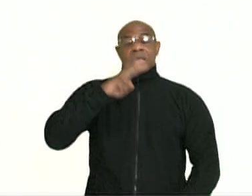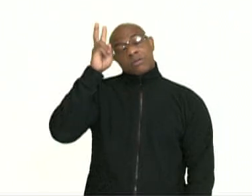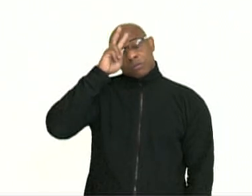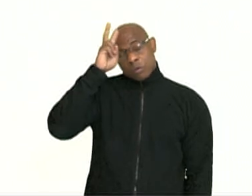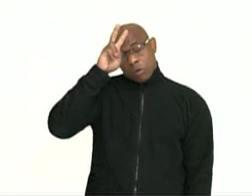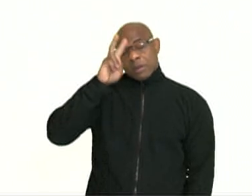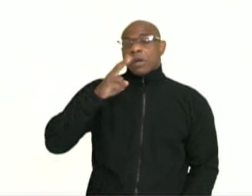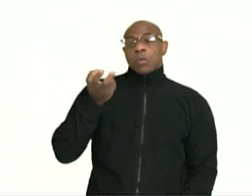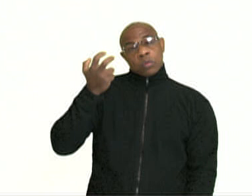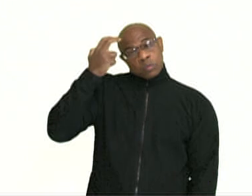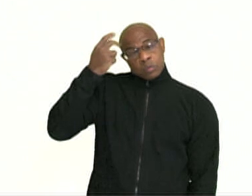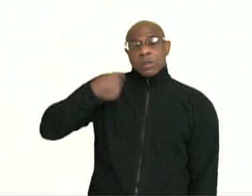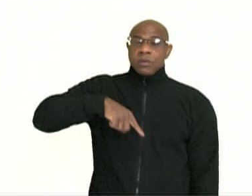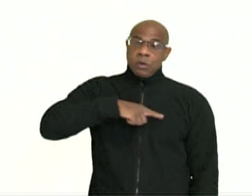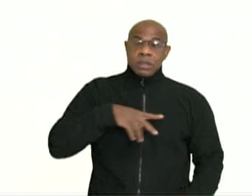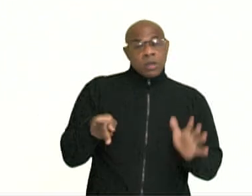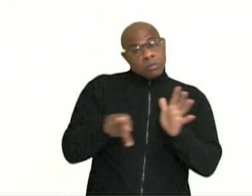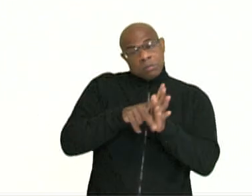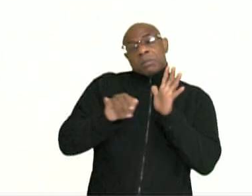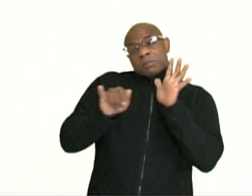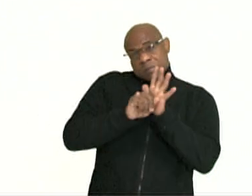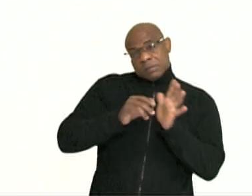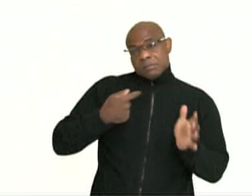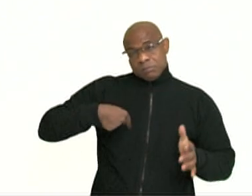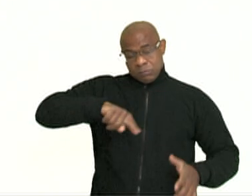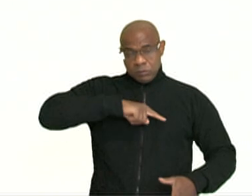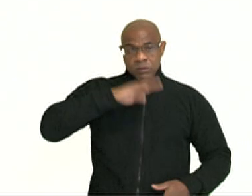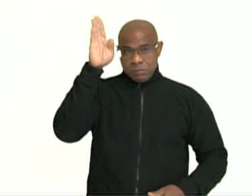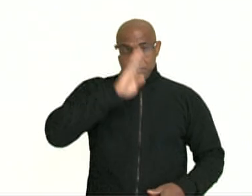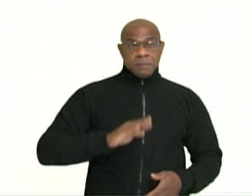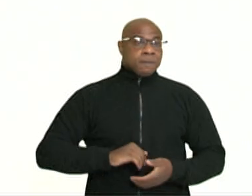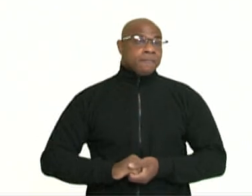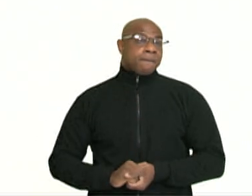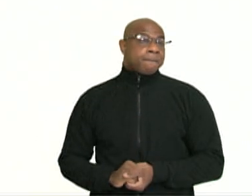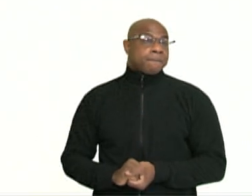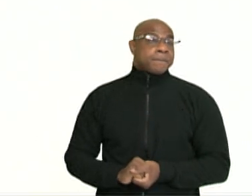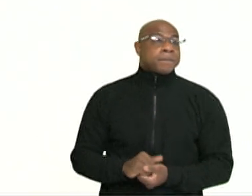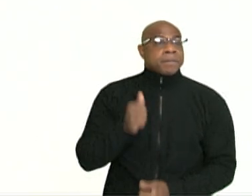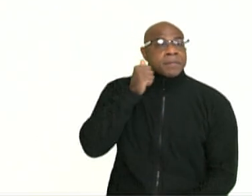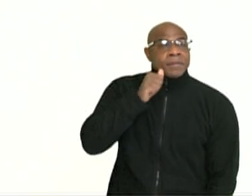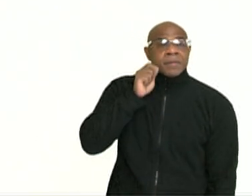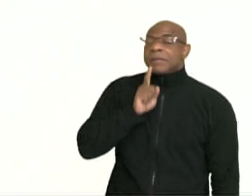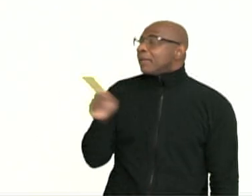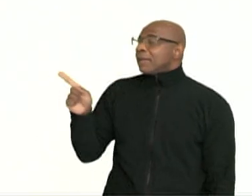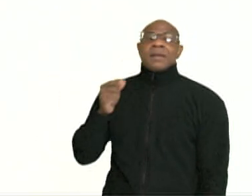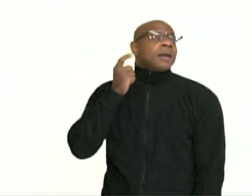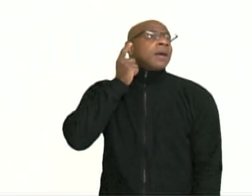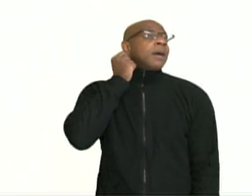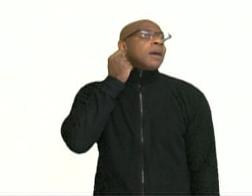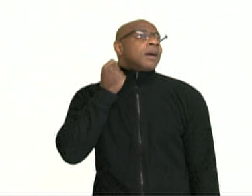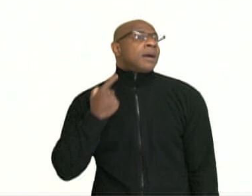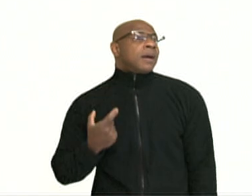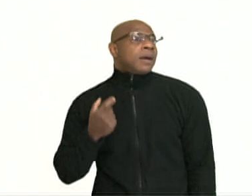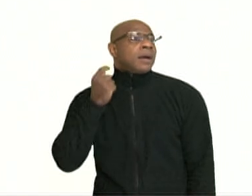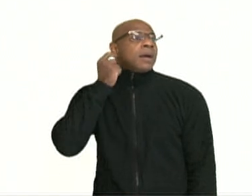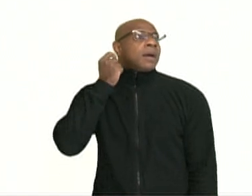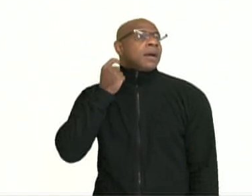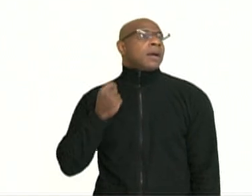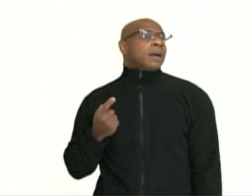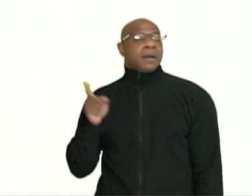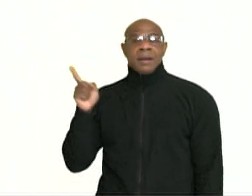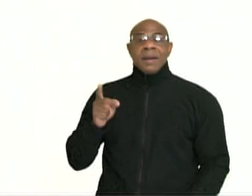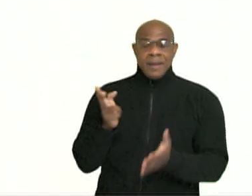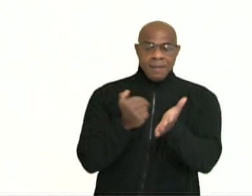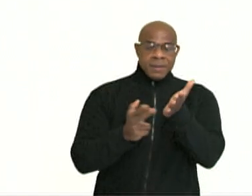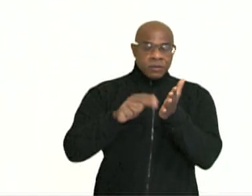nossa cultura, da nossa identidade nacional. Então, aqui a imagem da Tarsila, né, pintora,